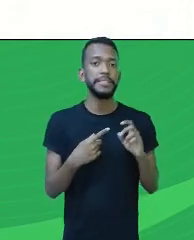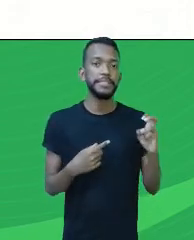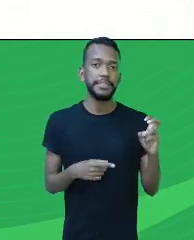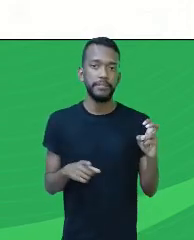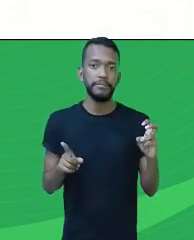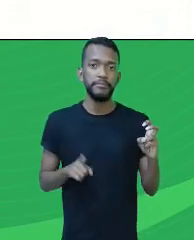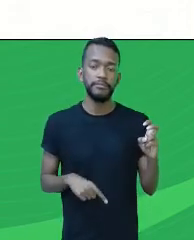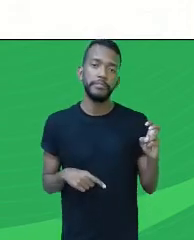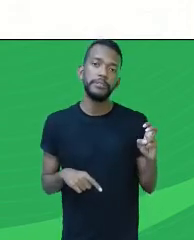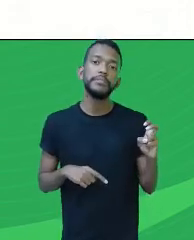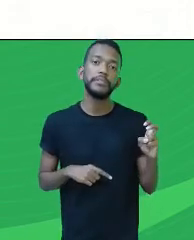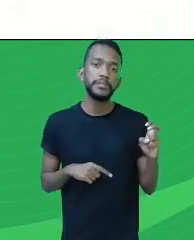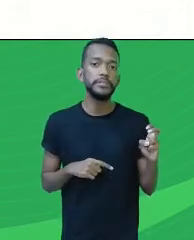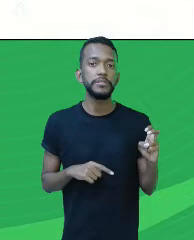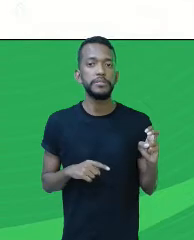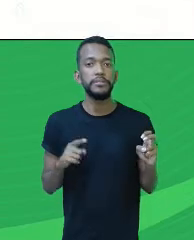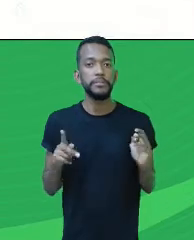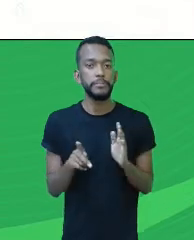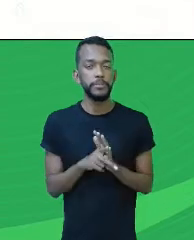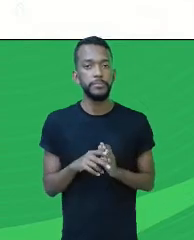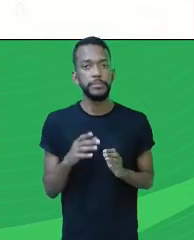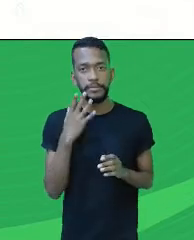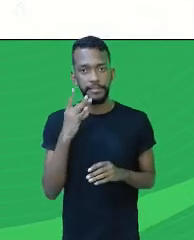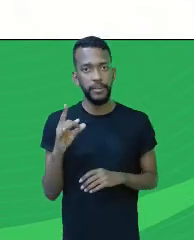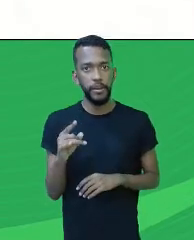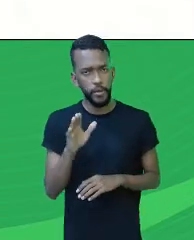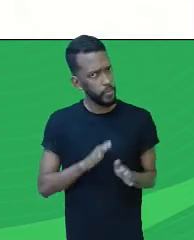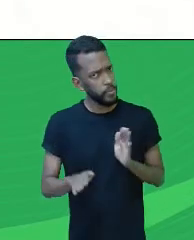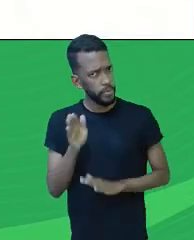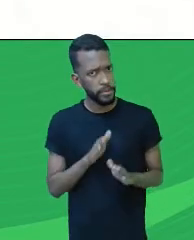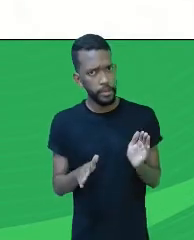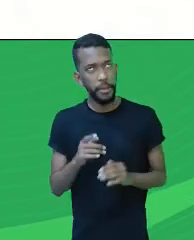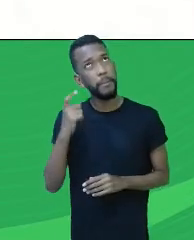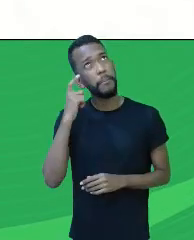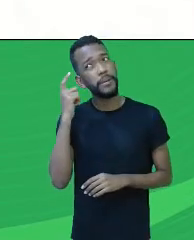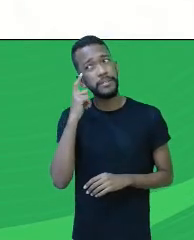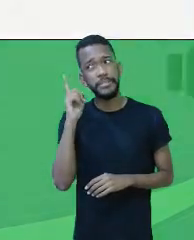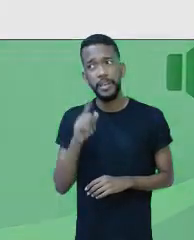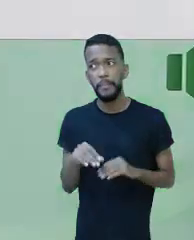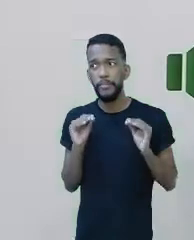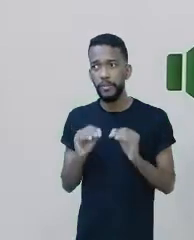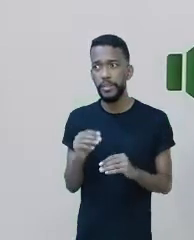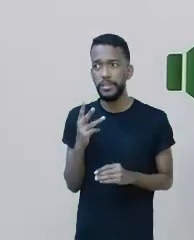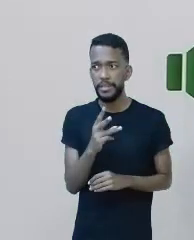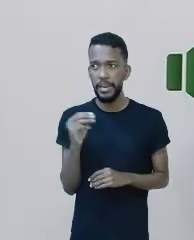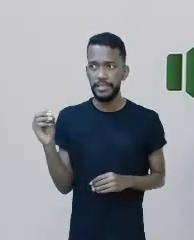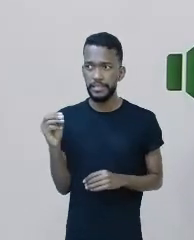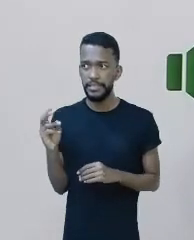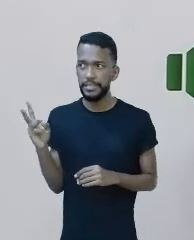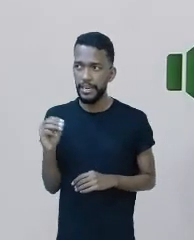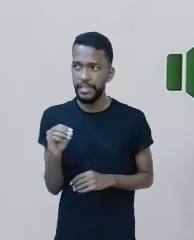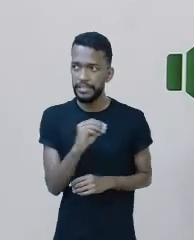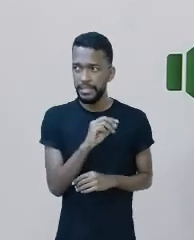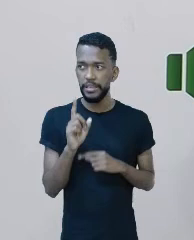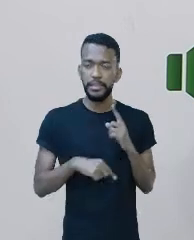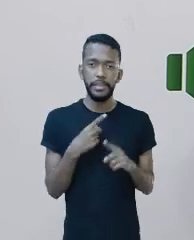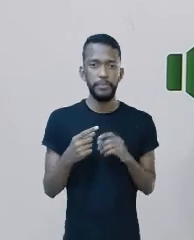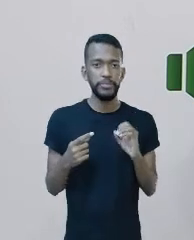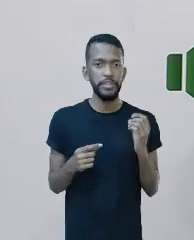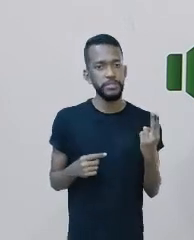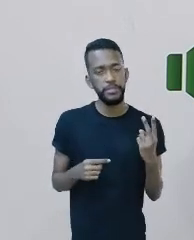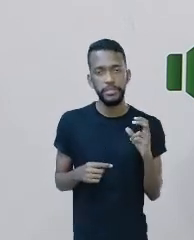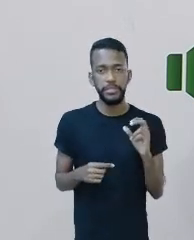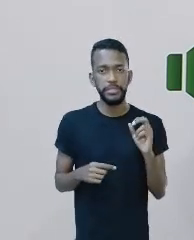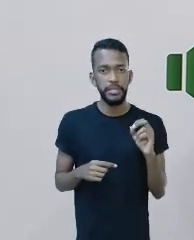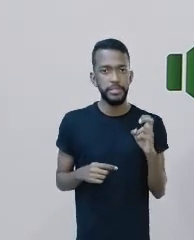as 5 unidades de salgados. Cuidado para não pensar que bota lá ó, os 300 todos e depois o